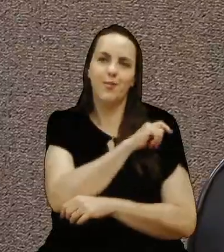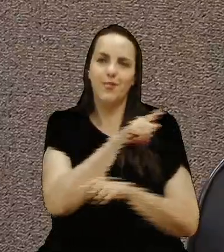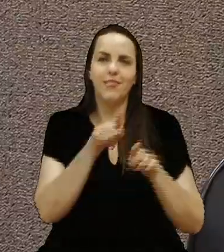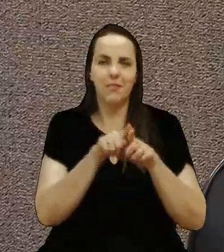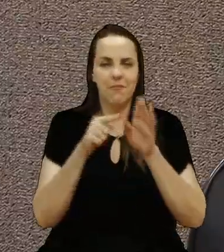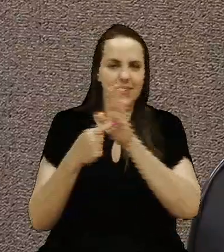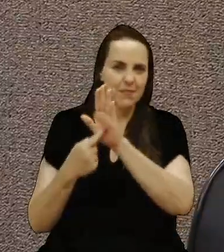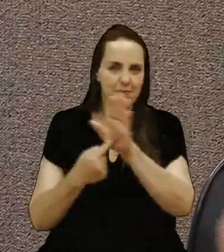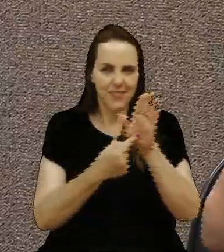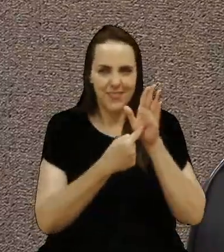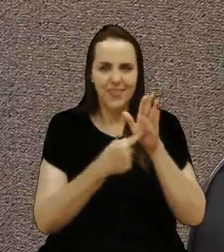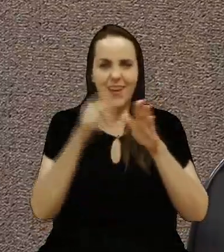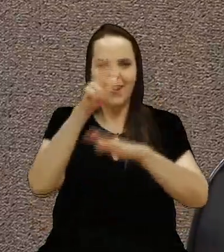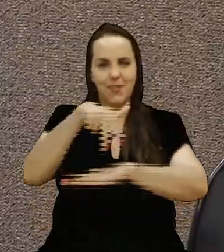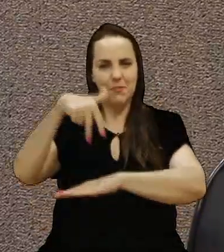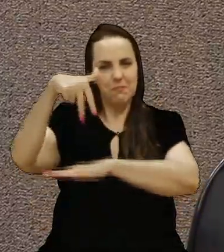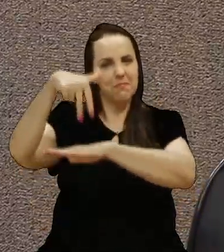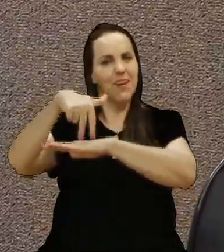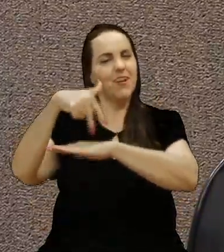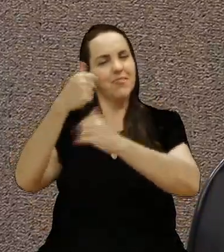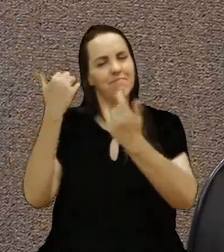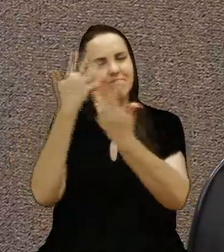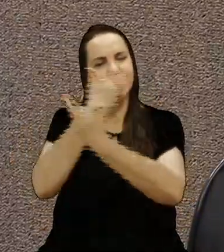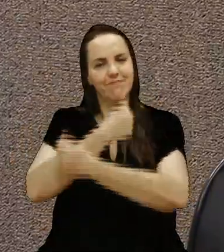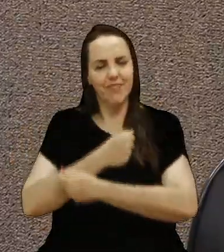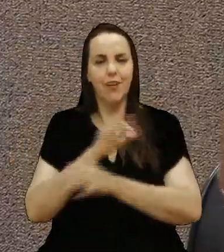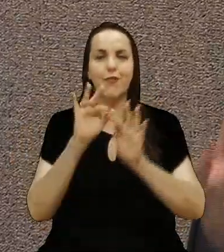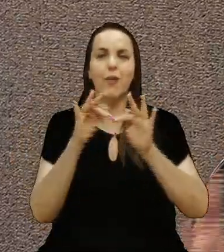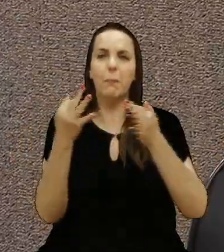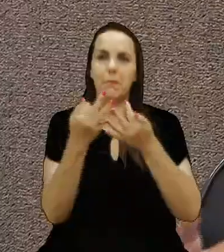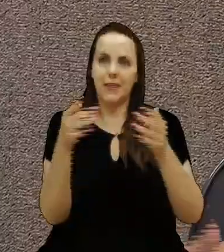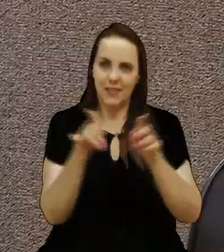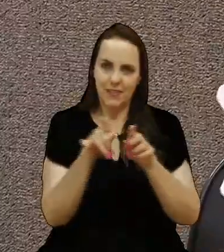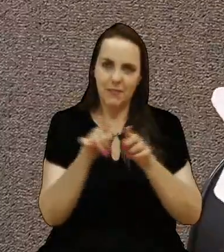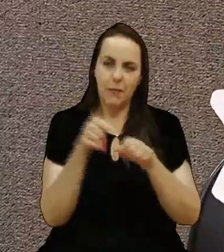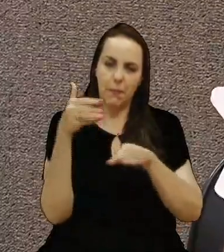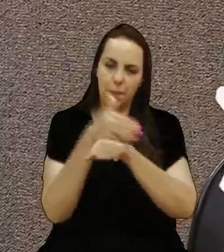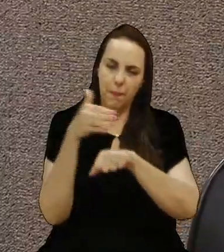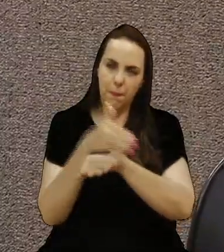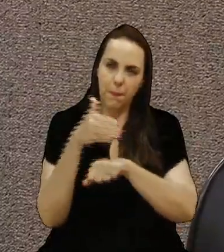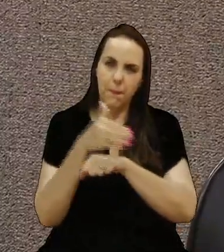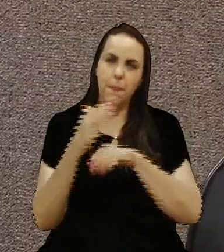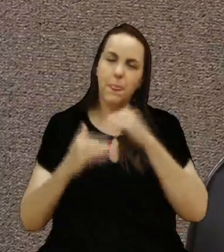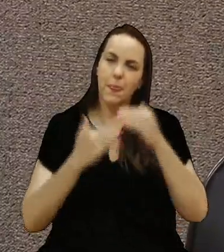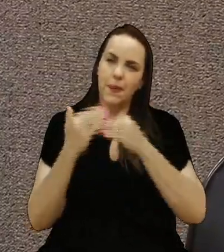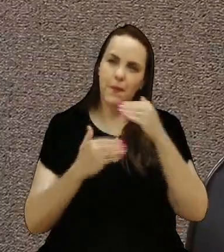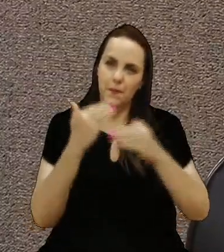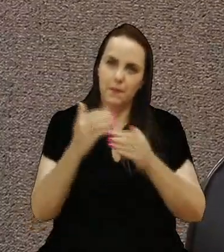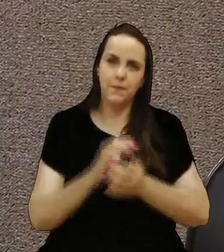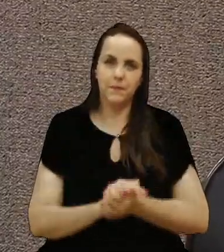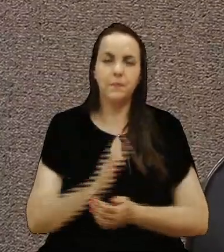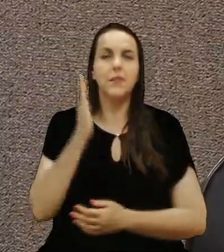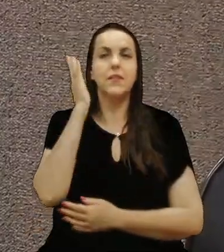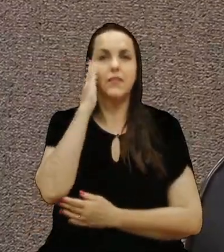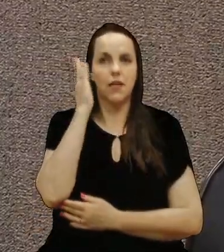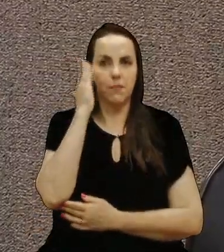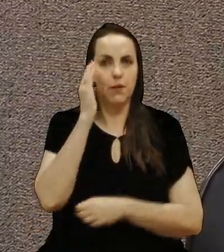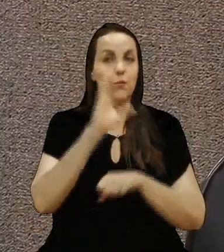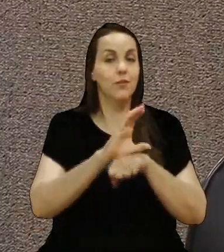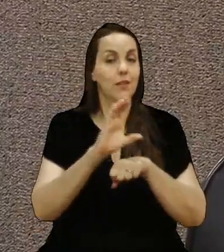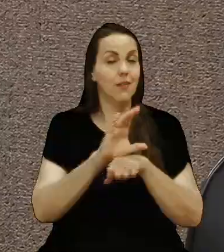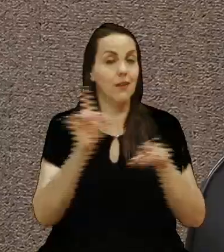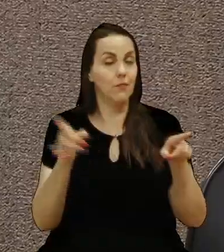apresentaram, foram ao palco lindamente, a todas as famílias que participam e muito desse processo, porque a gente sabe que o CETEC